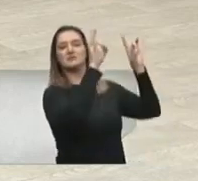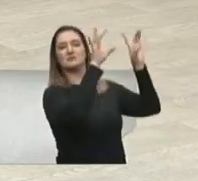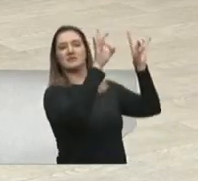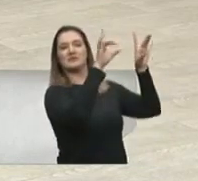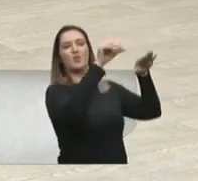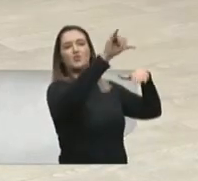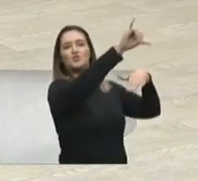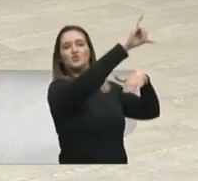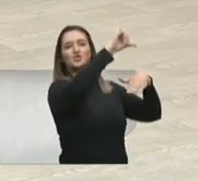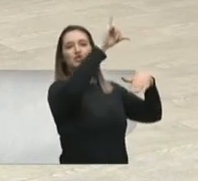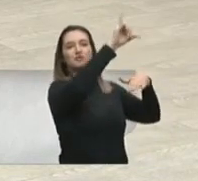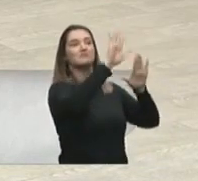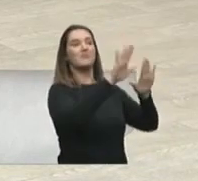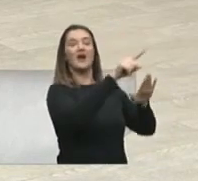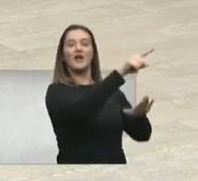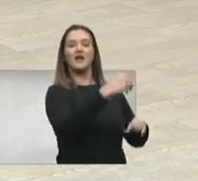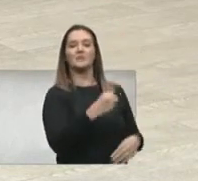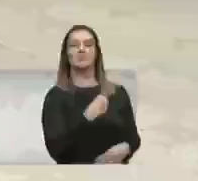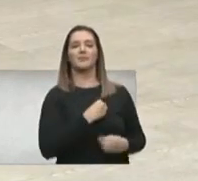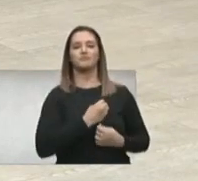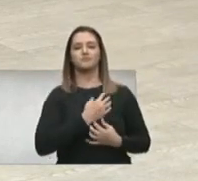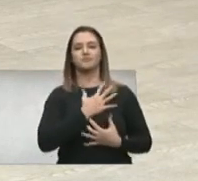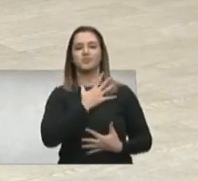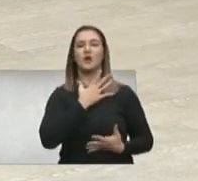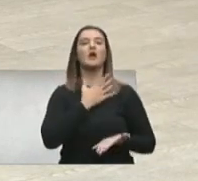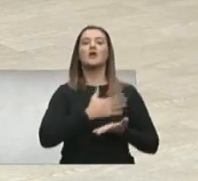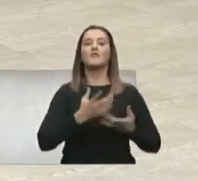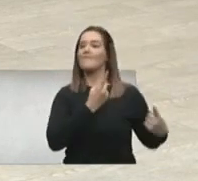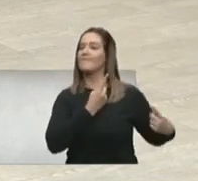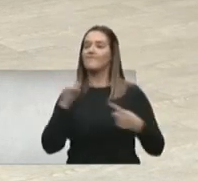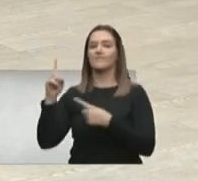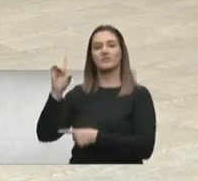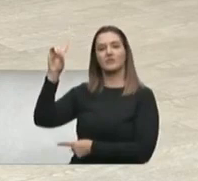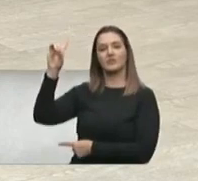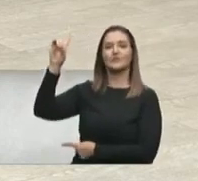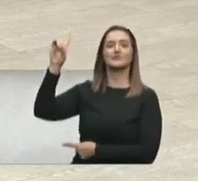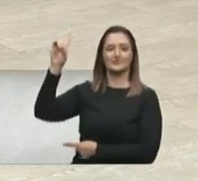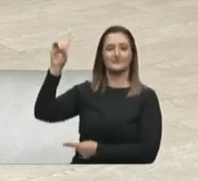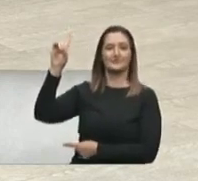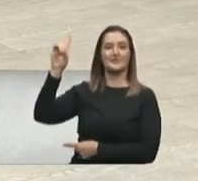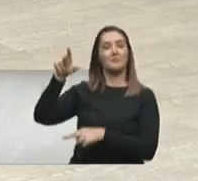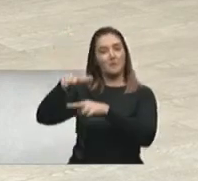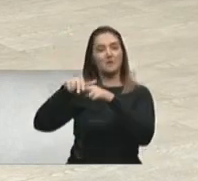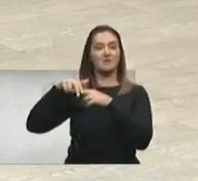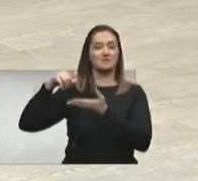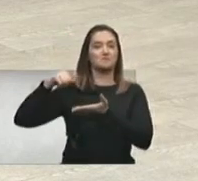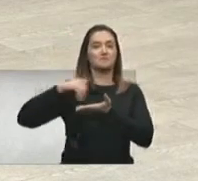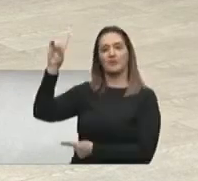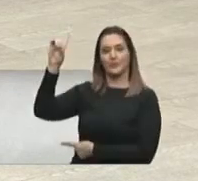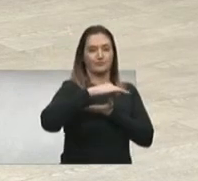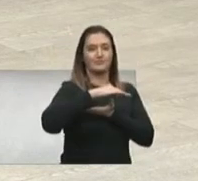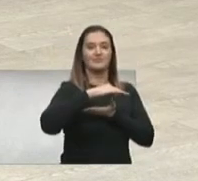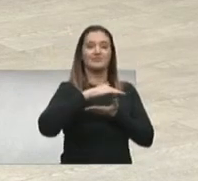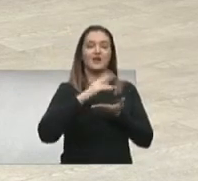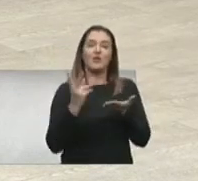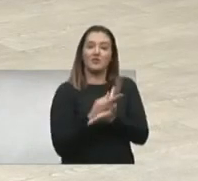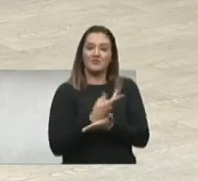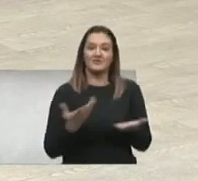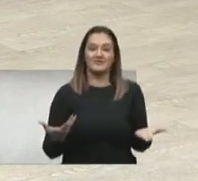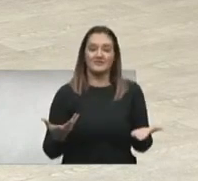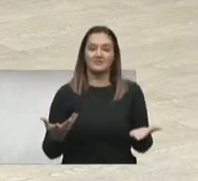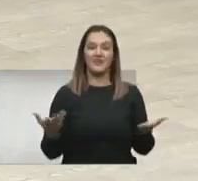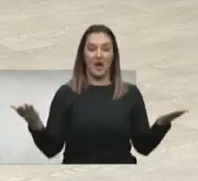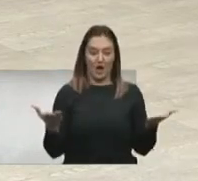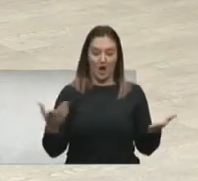Mas ele se rebelou, ele pecou, criou uma rebelião no céu e foi expulso do céu. Agora